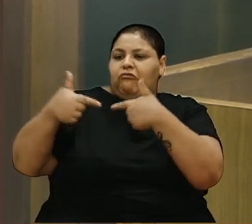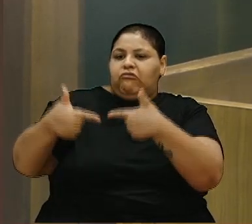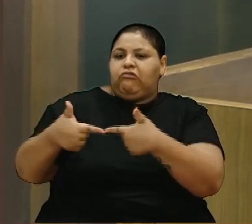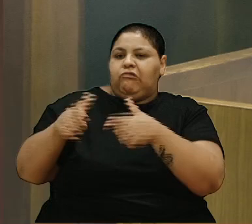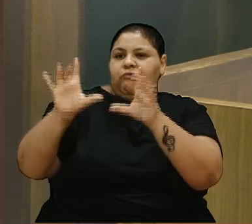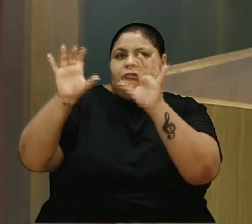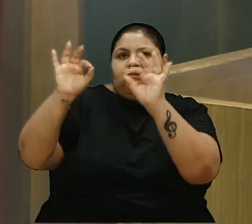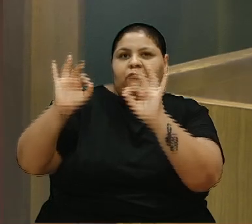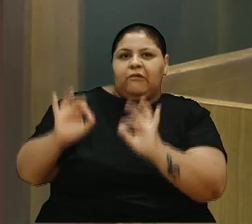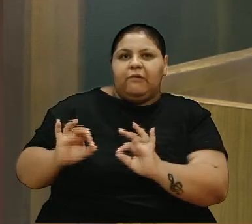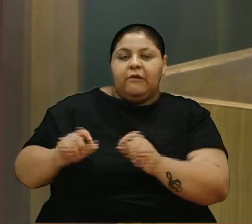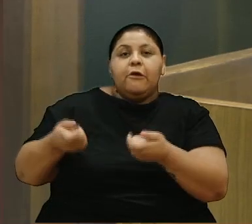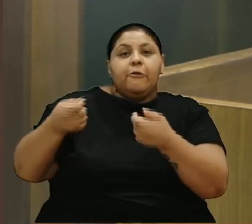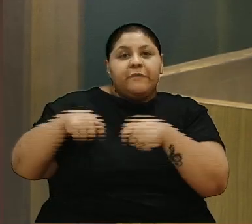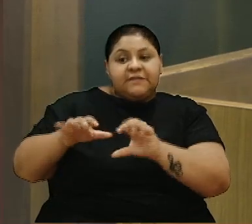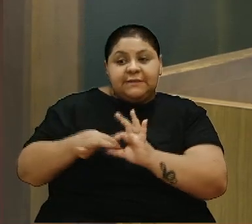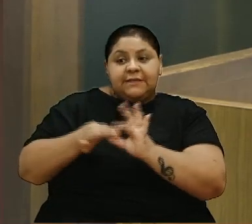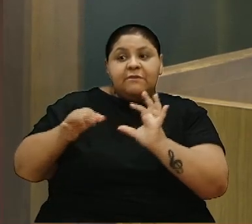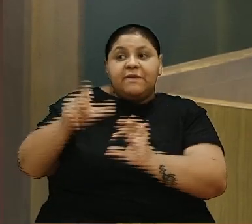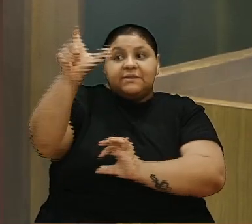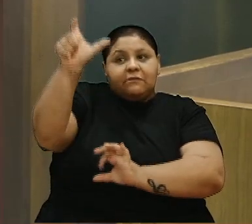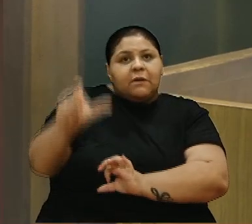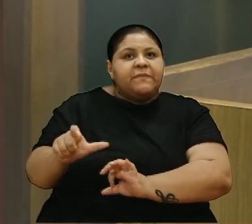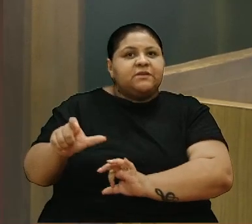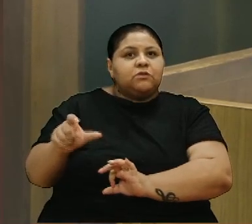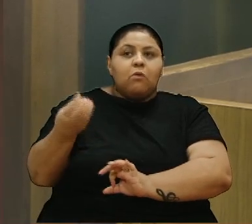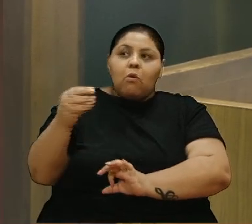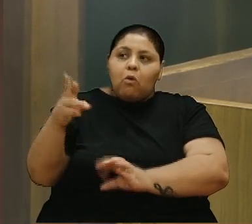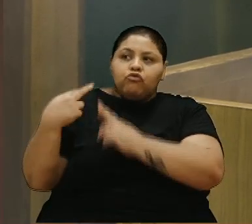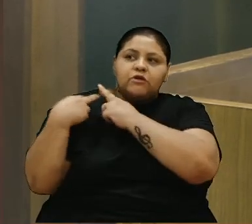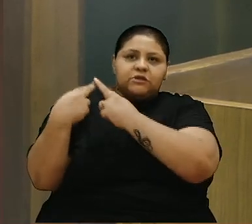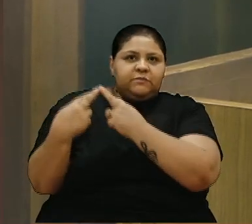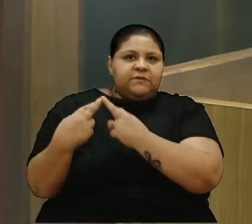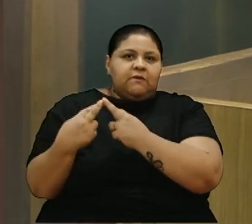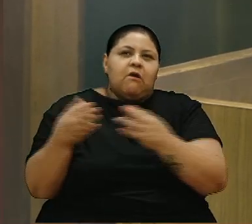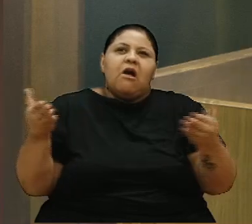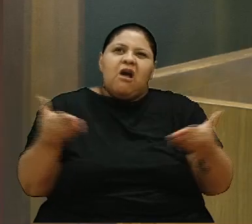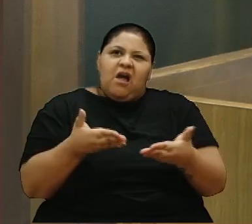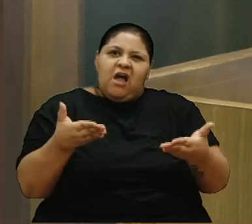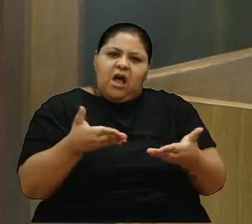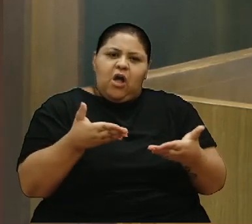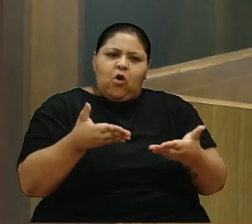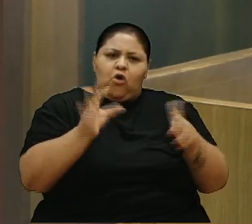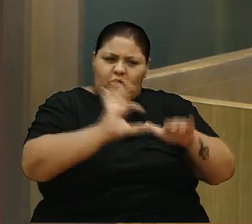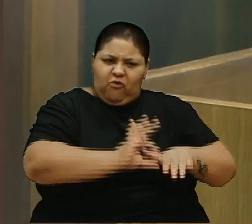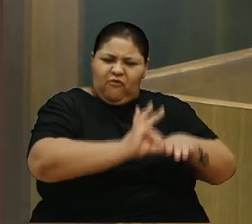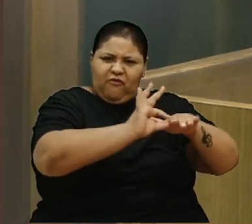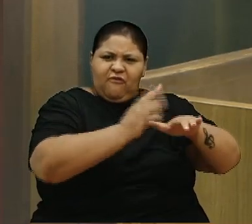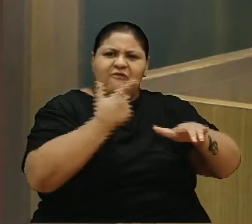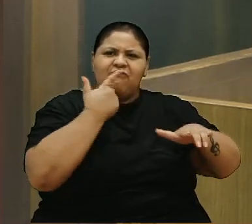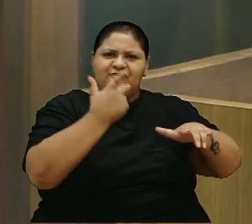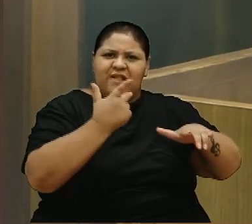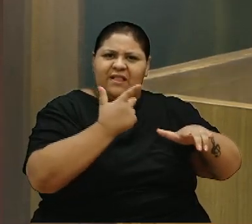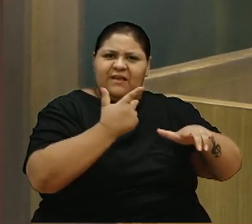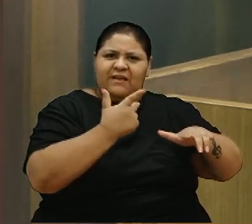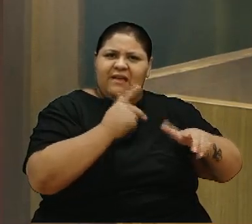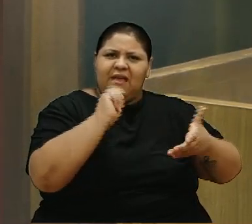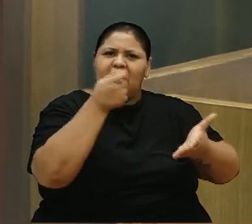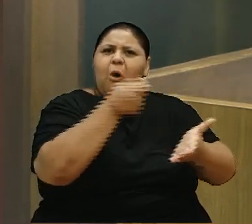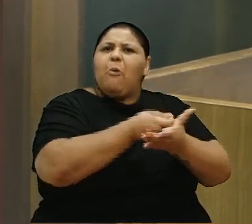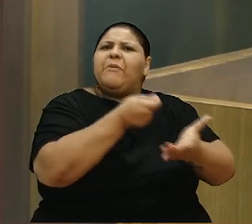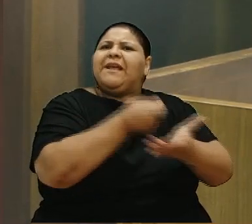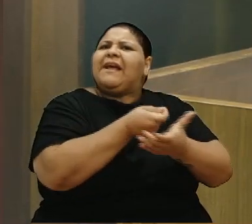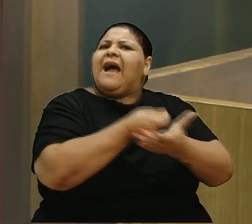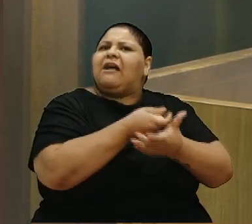sem autorização do paciente ou do responsável, agora vem uma autoridade dizendo que é obrigado, que